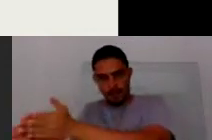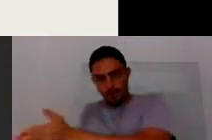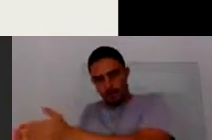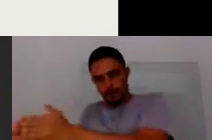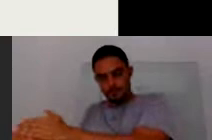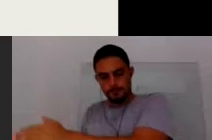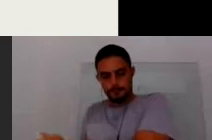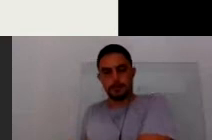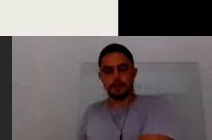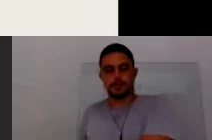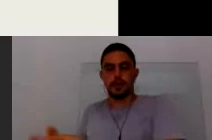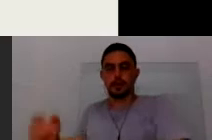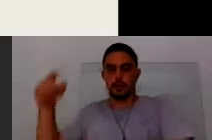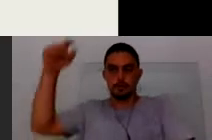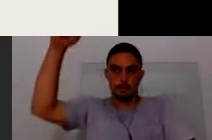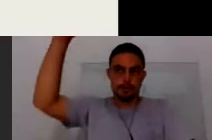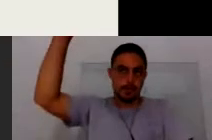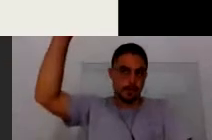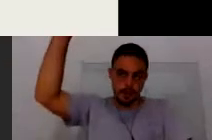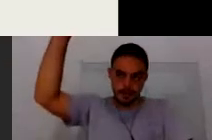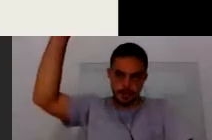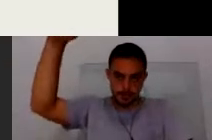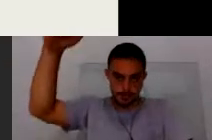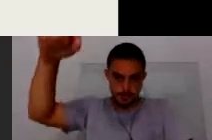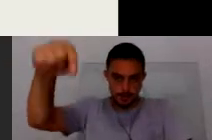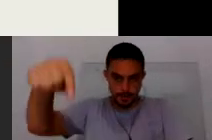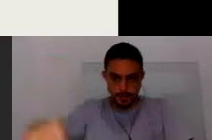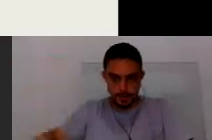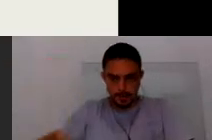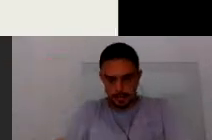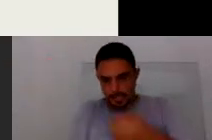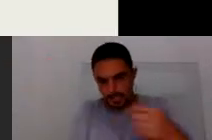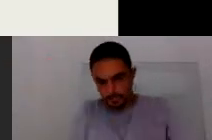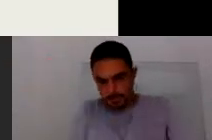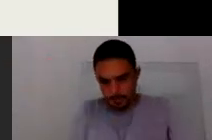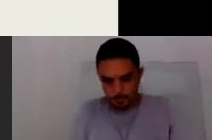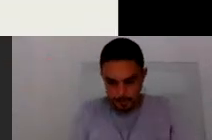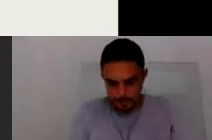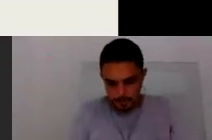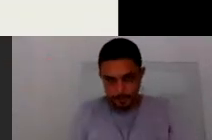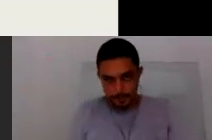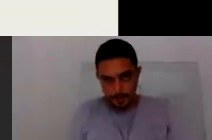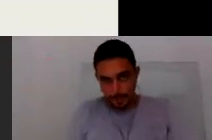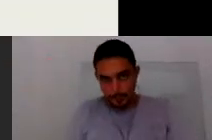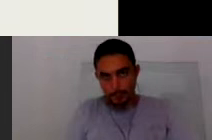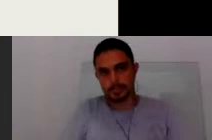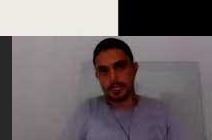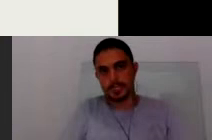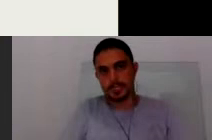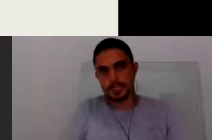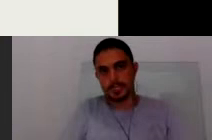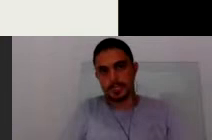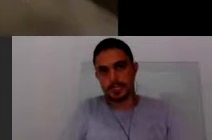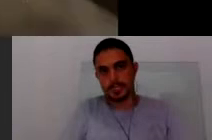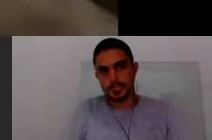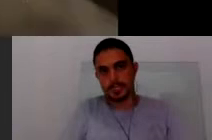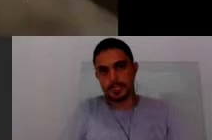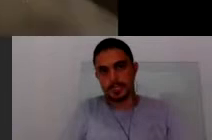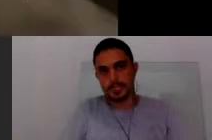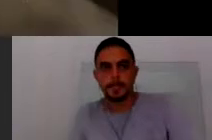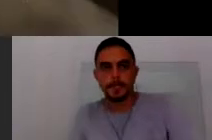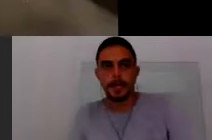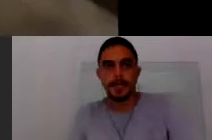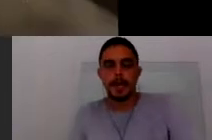para o interior do solo. Então, vem da parte de cima até chegar na parte inferior, é o processo como ocorre